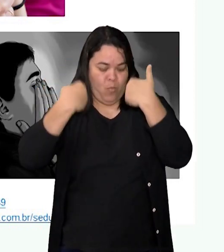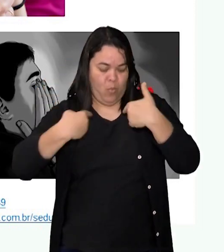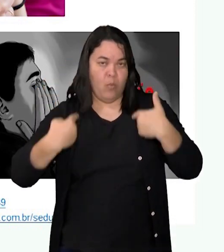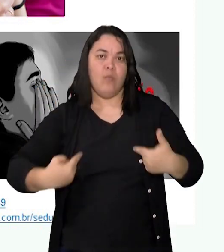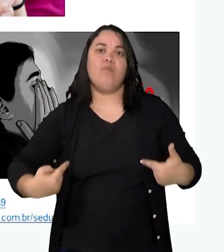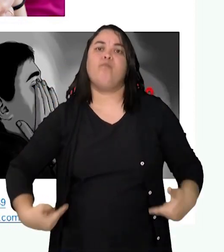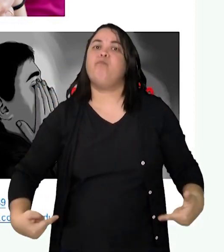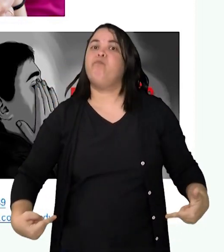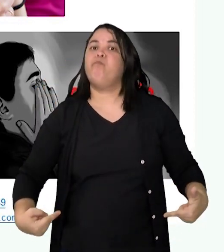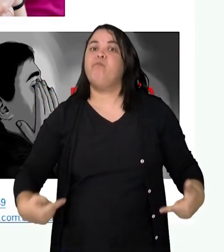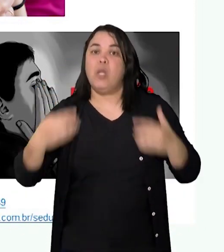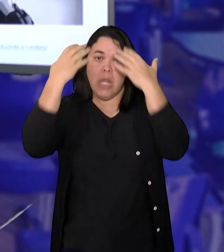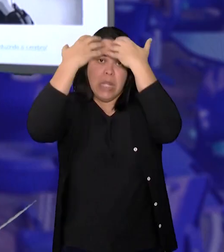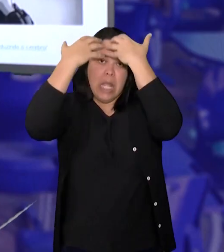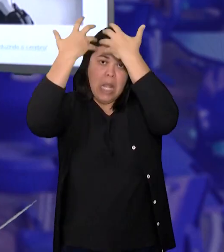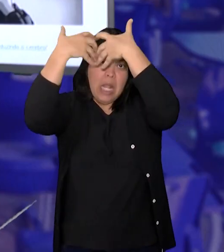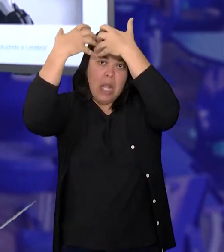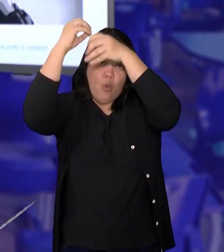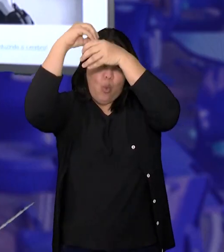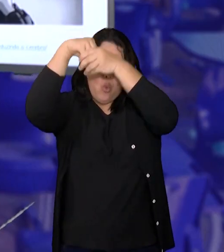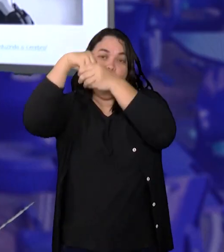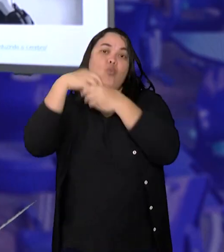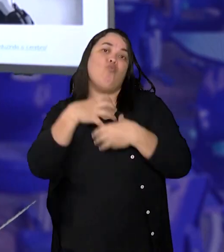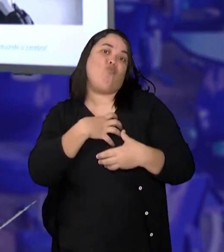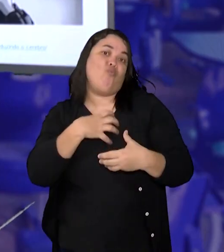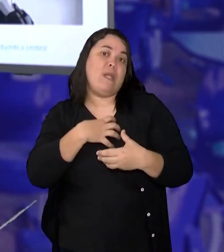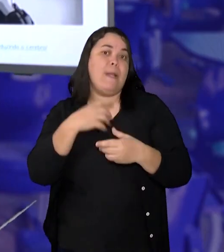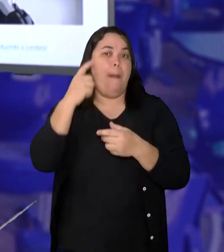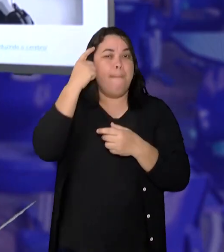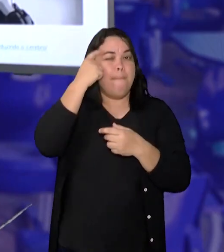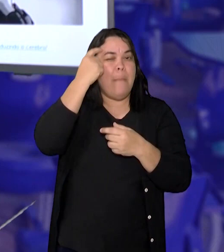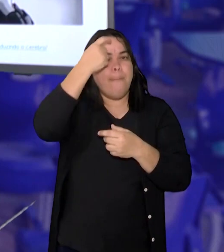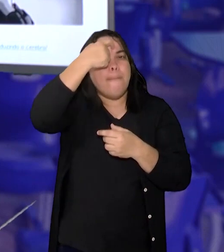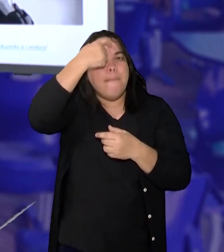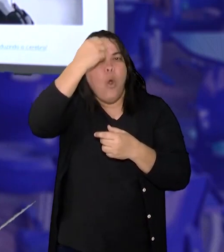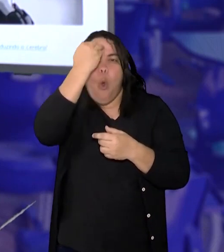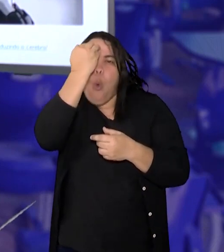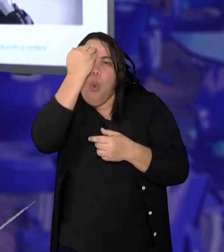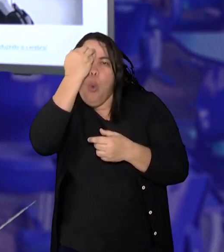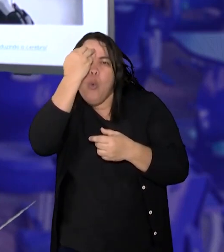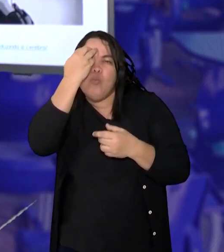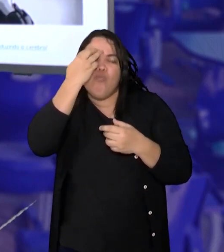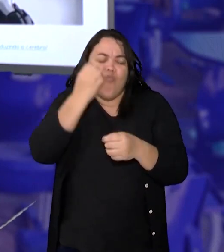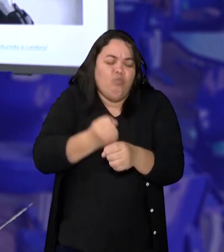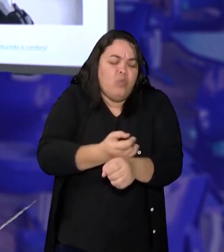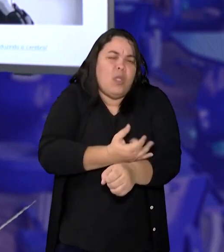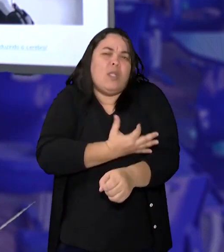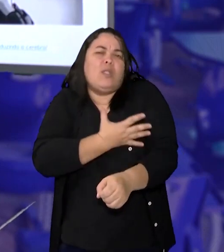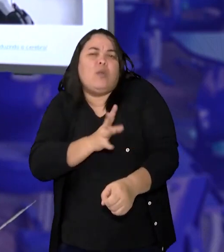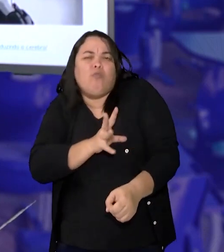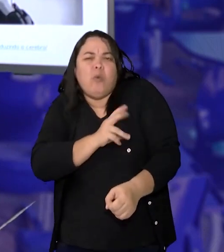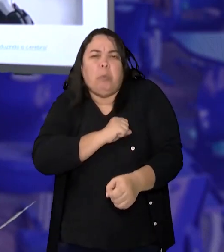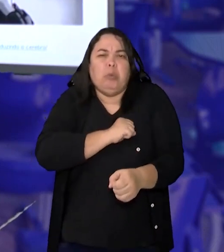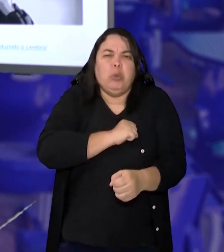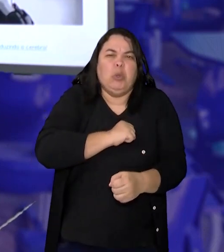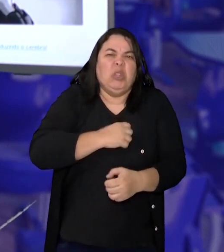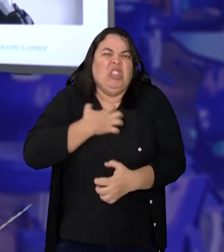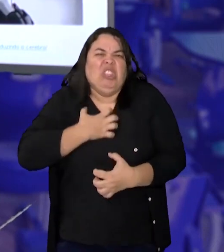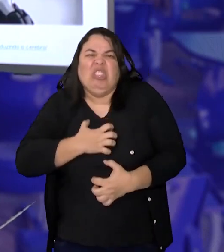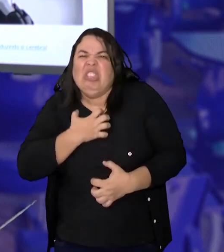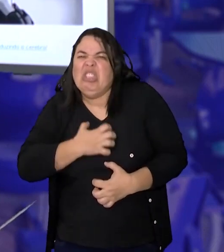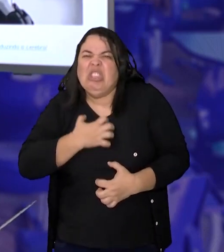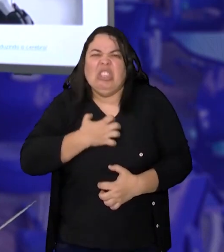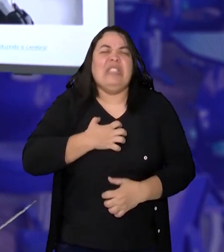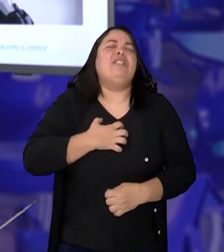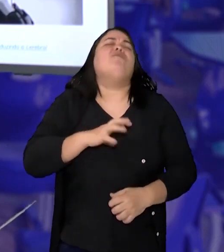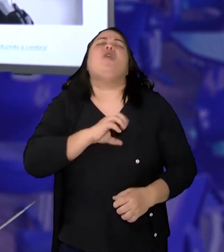vem tudo que a gente sente. Ele vem, por exemplo, a nossa memória, vem as nossas sensações, vem o amor, vem a raiva,